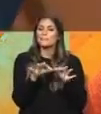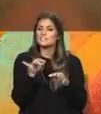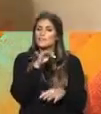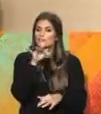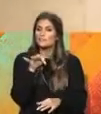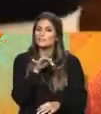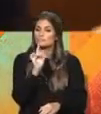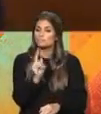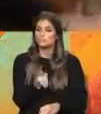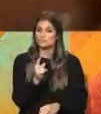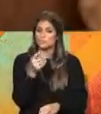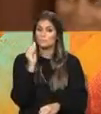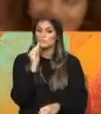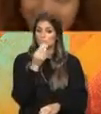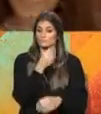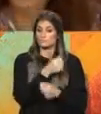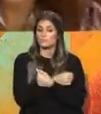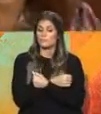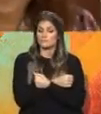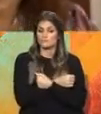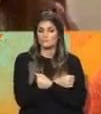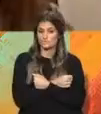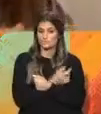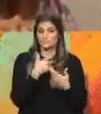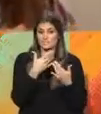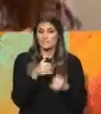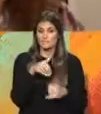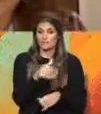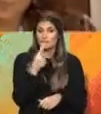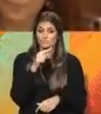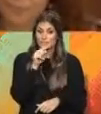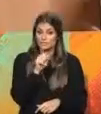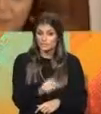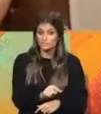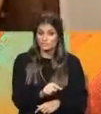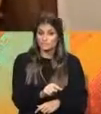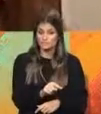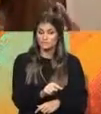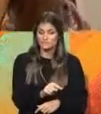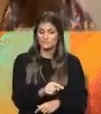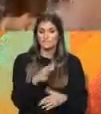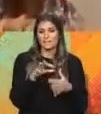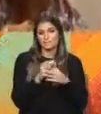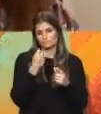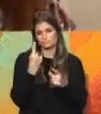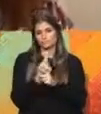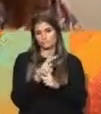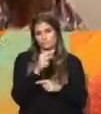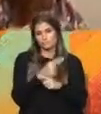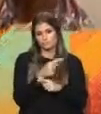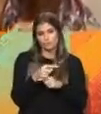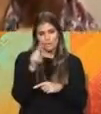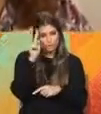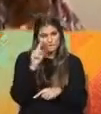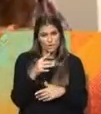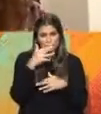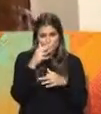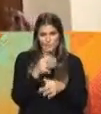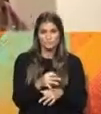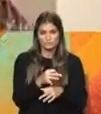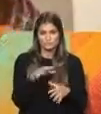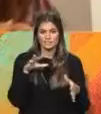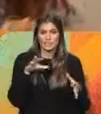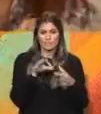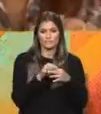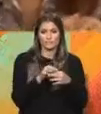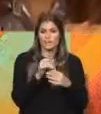família. Portanto, beijinhos e abraços. Nós daqui a bocadinho já voltamos na parte gastronómica, porque isto hoje é um dia completo, então,